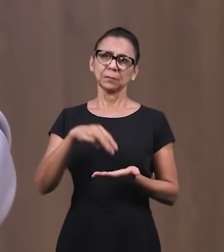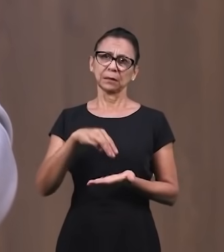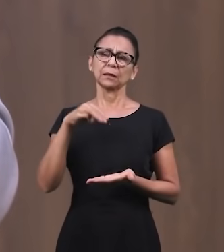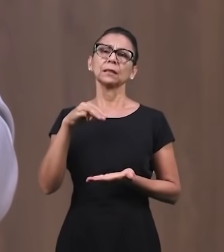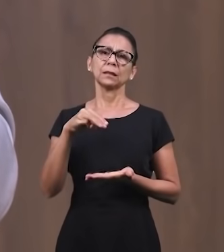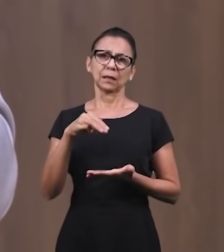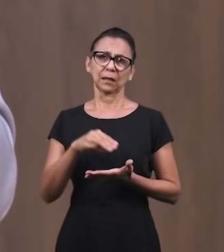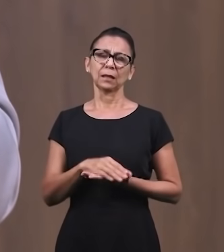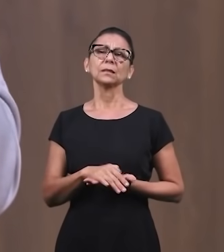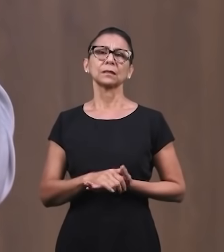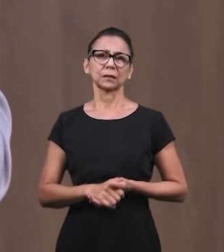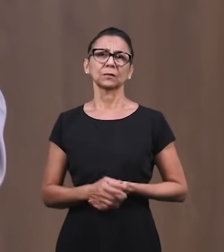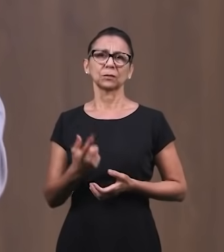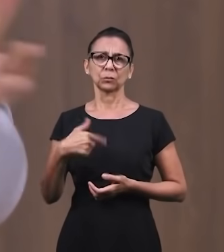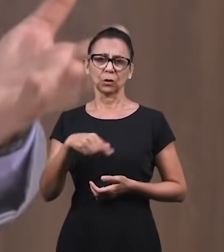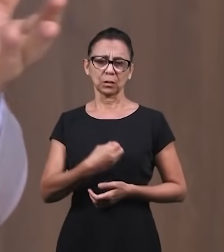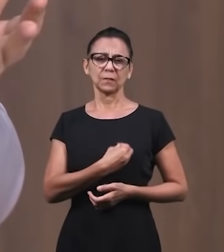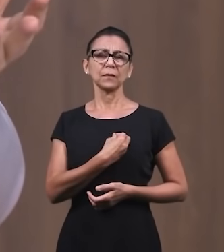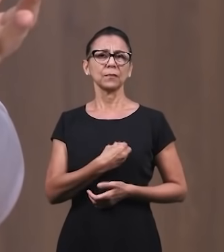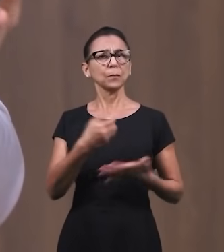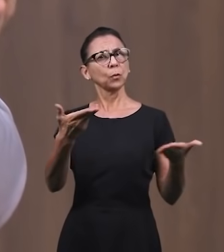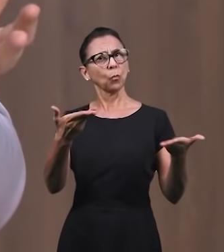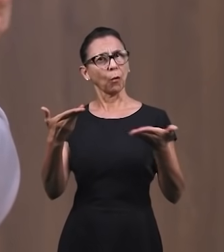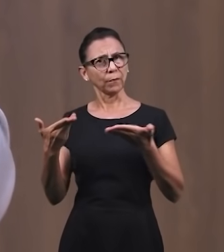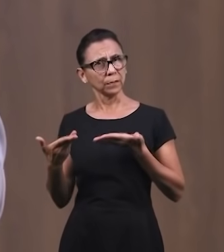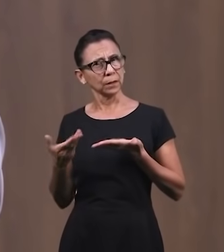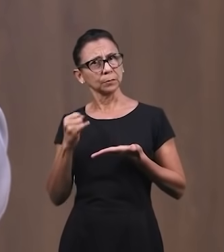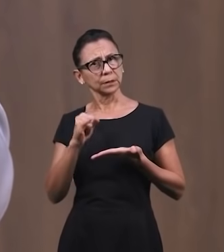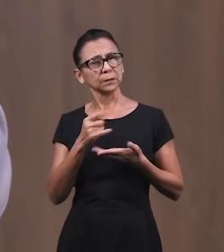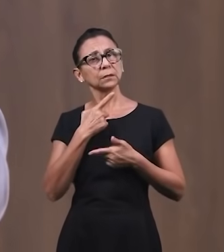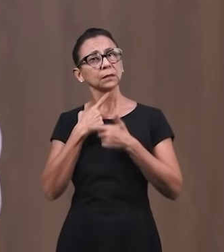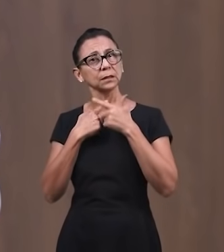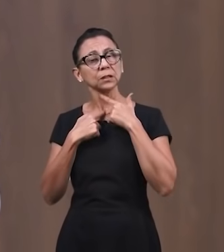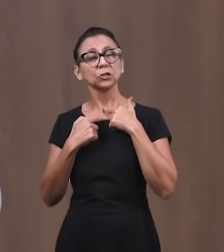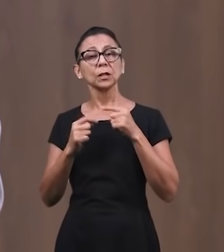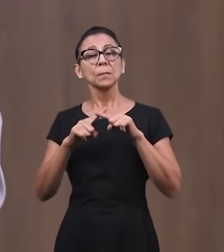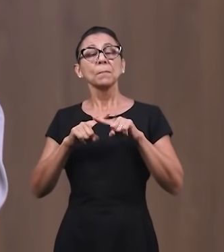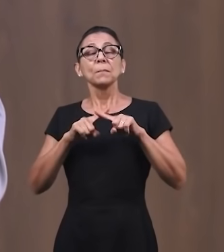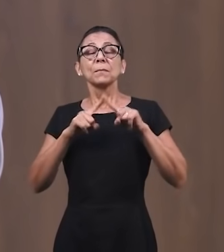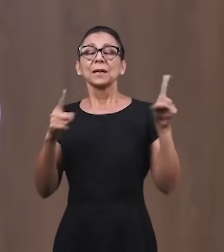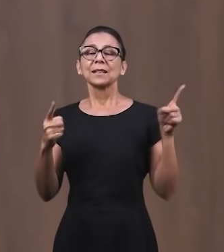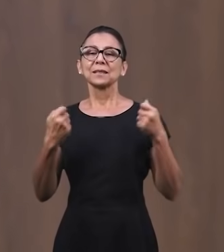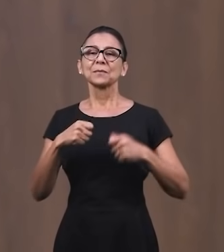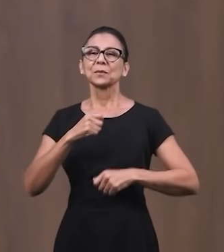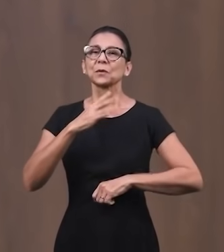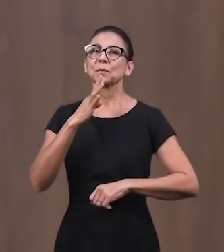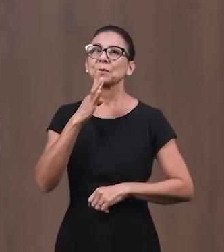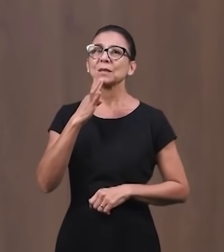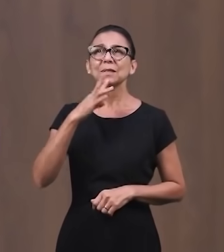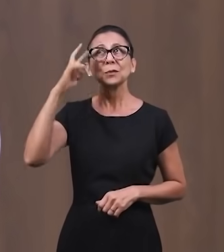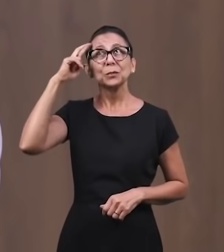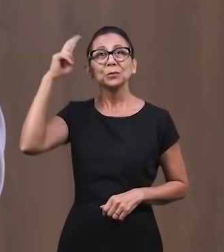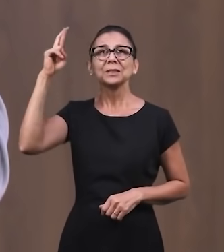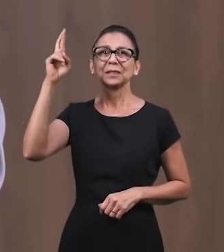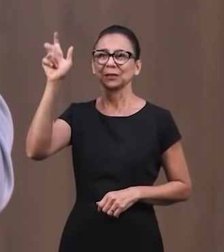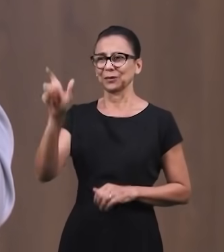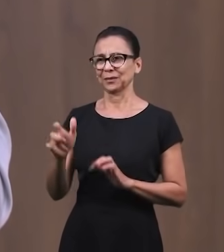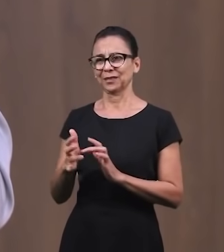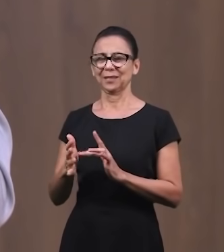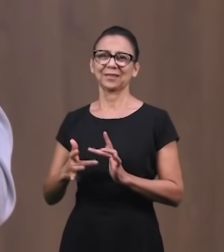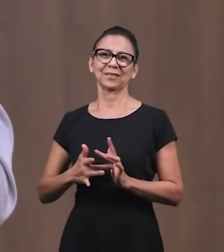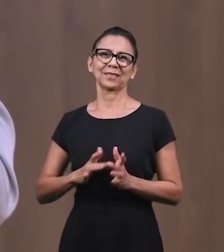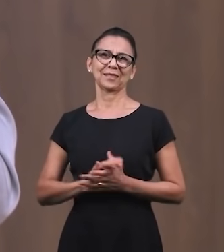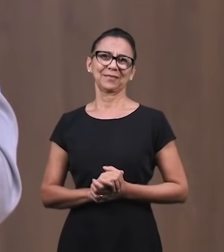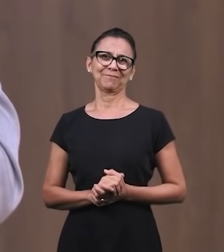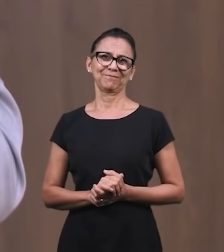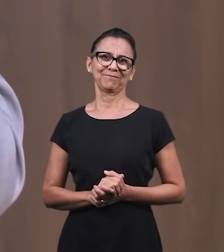nosso testemunho. E te chamamos, te convidamos a viver também conosco, se você assim desejar, mas você precisa conhecer o Senhor